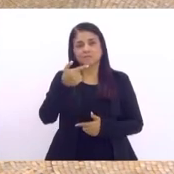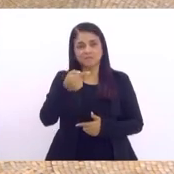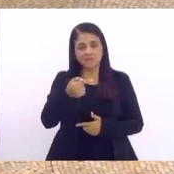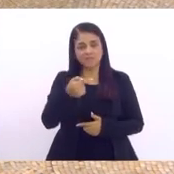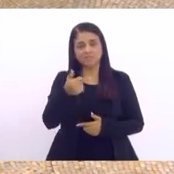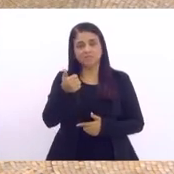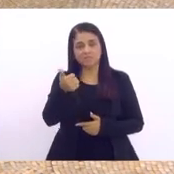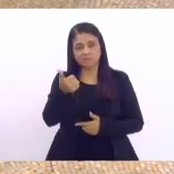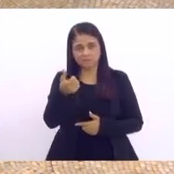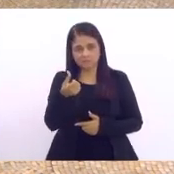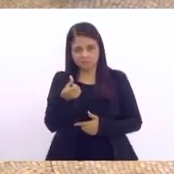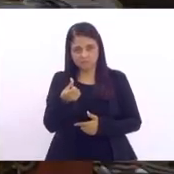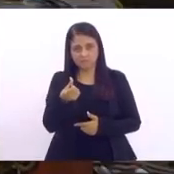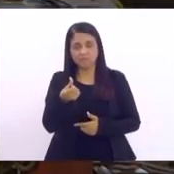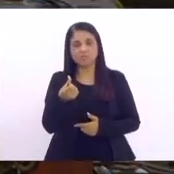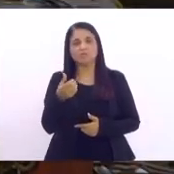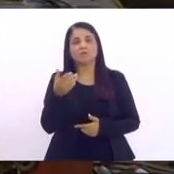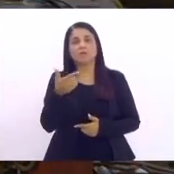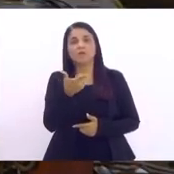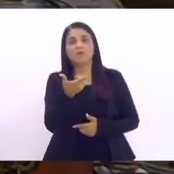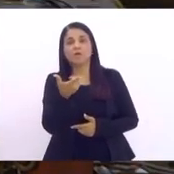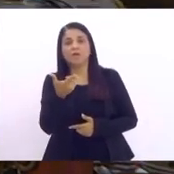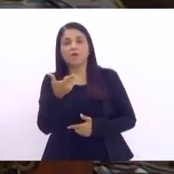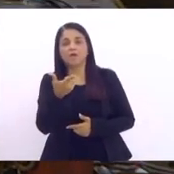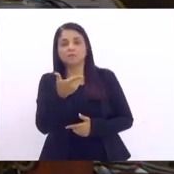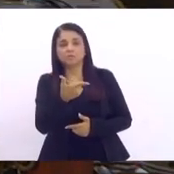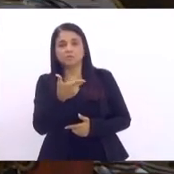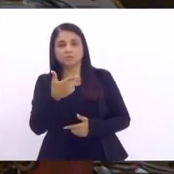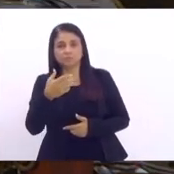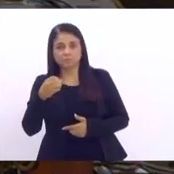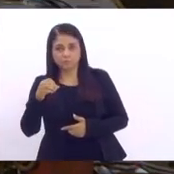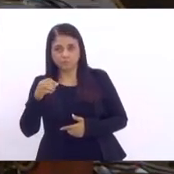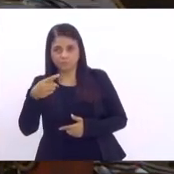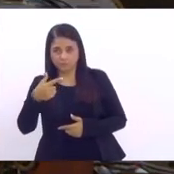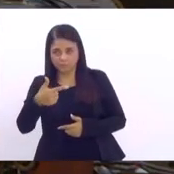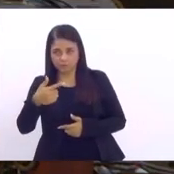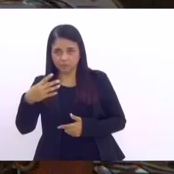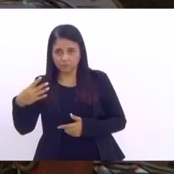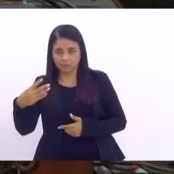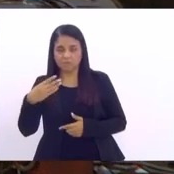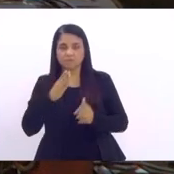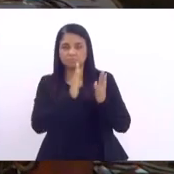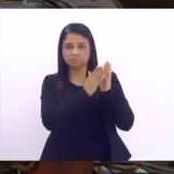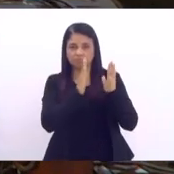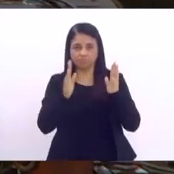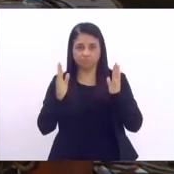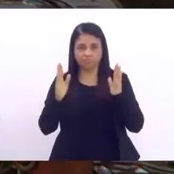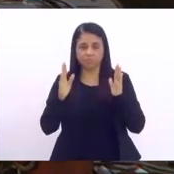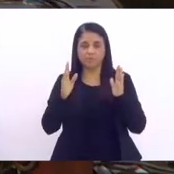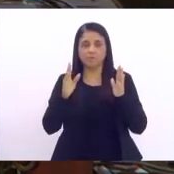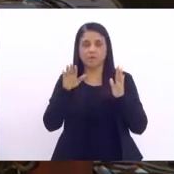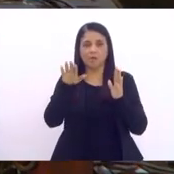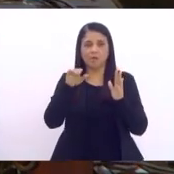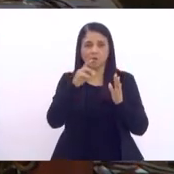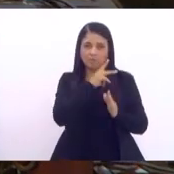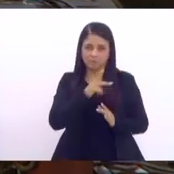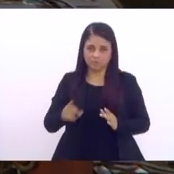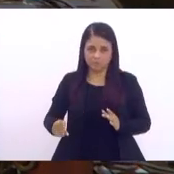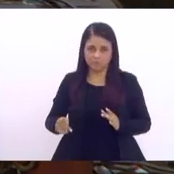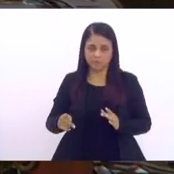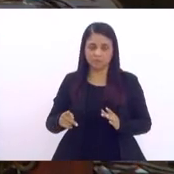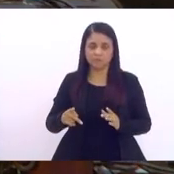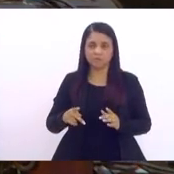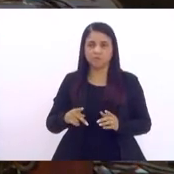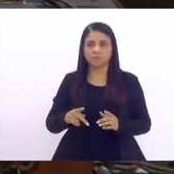17-16-2023. A presidência chama os trabalhos à ordem para reapreciar o projeto